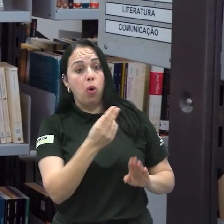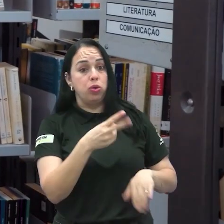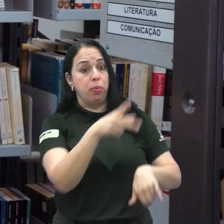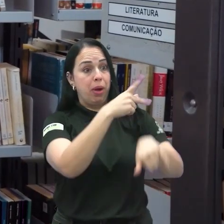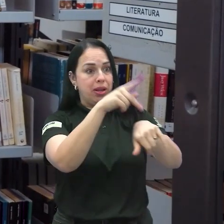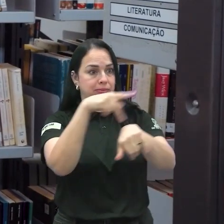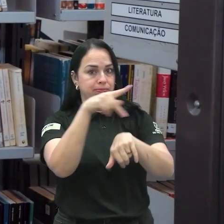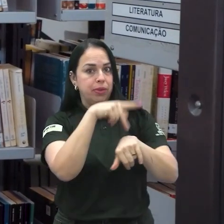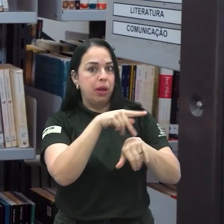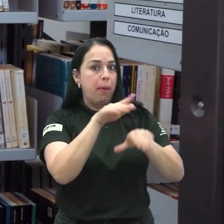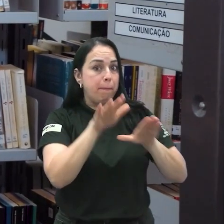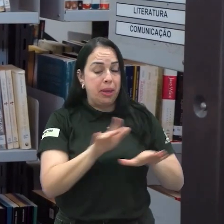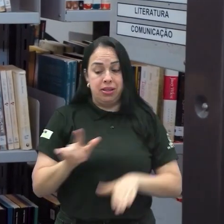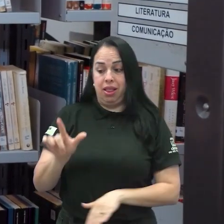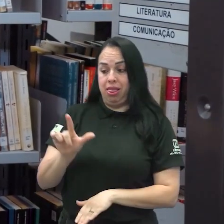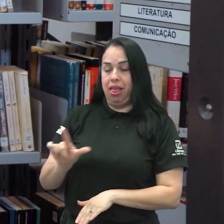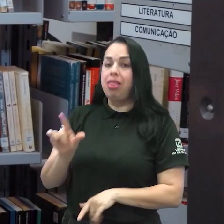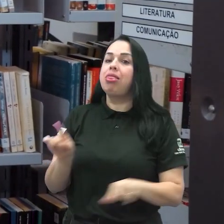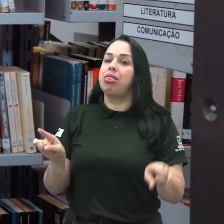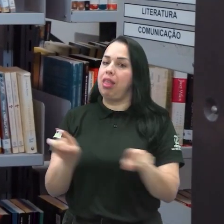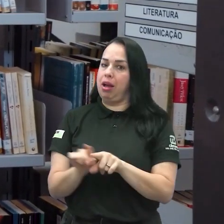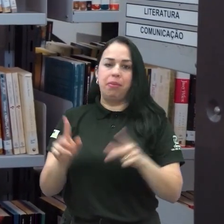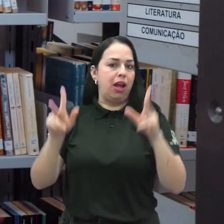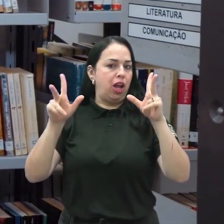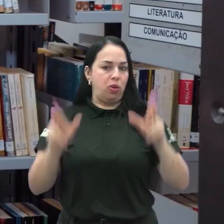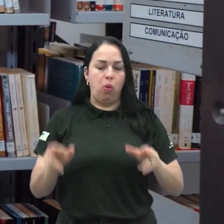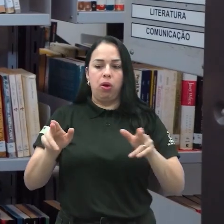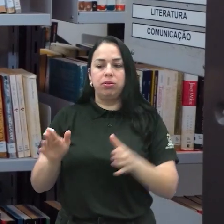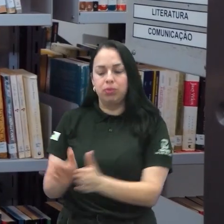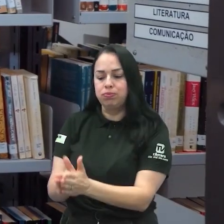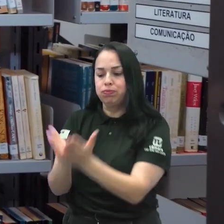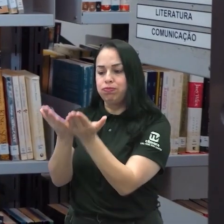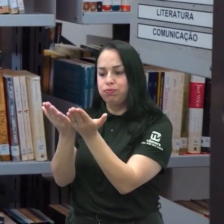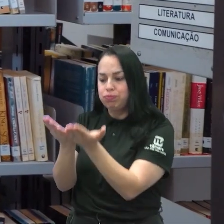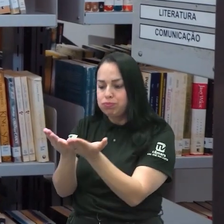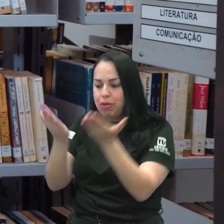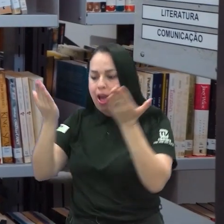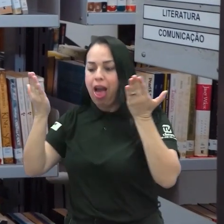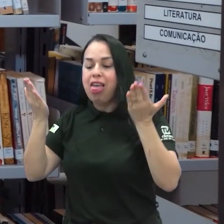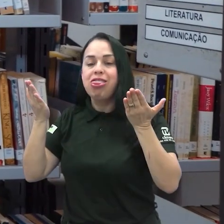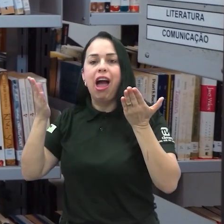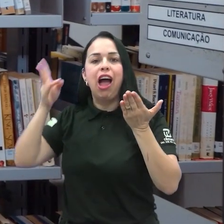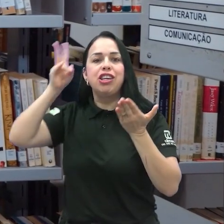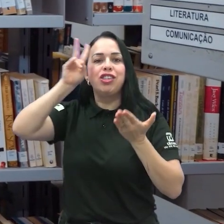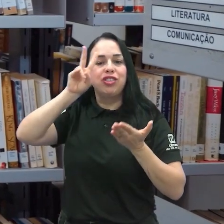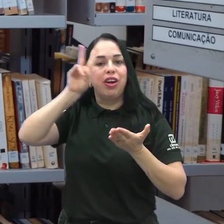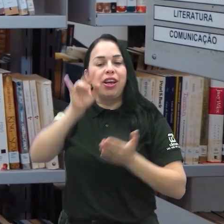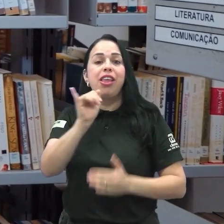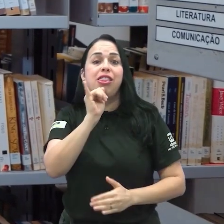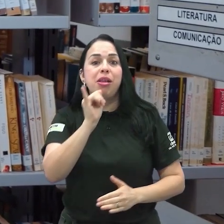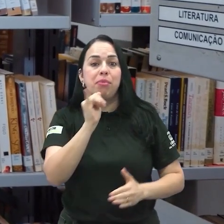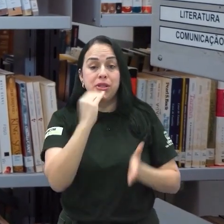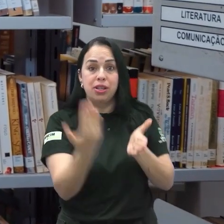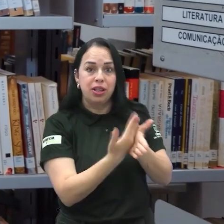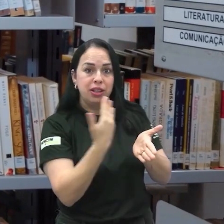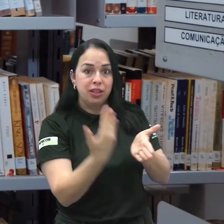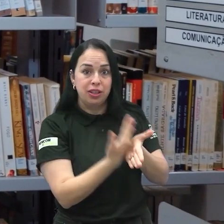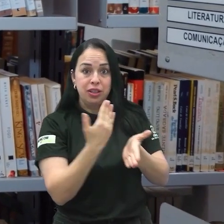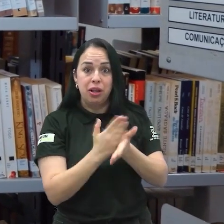que a literatura também pode ser um mergulho na história do nosso país. Esse livro aqui, por exemplo, ele é um retrato